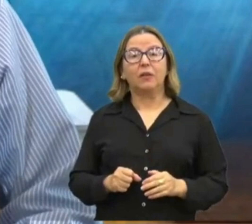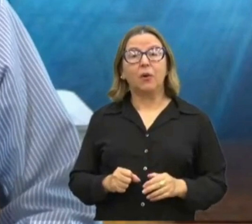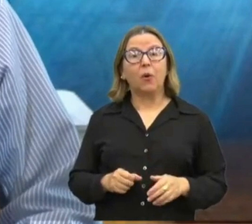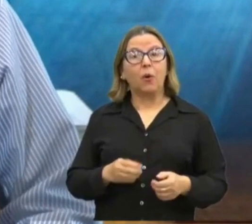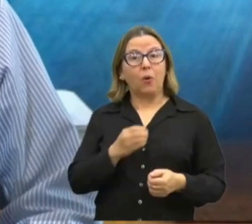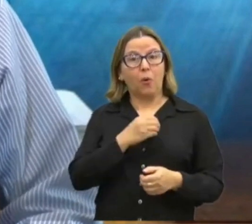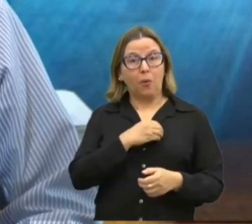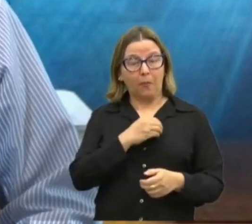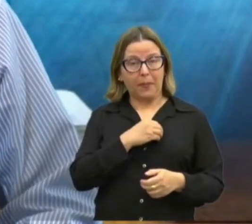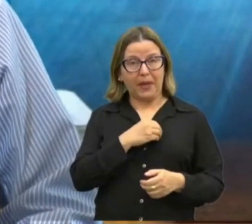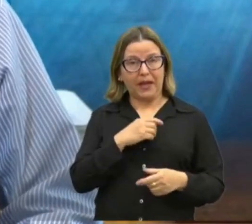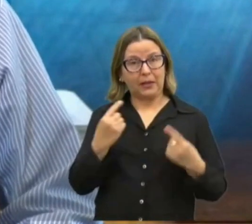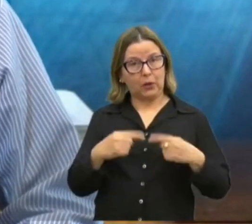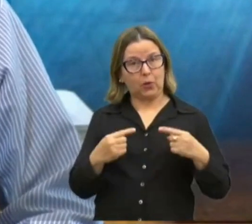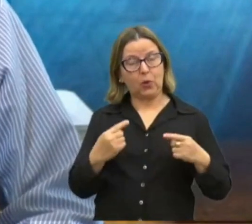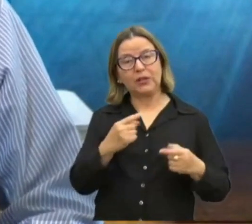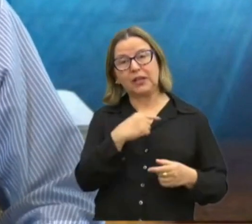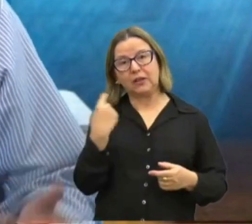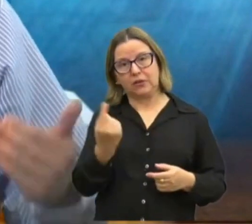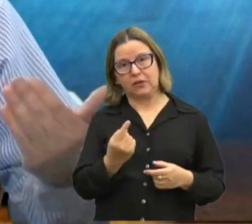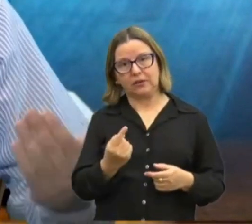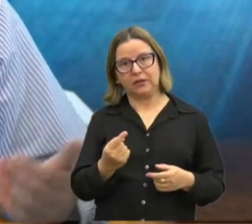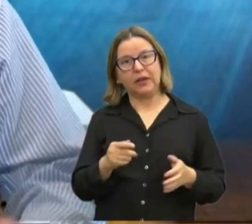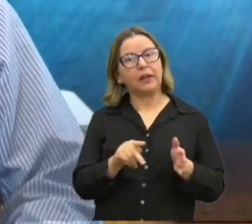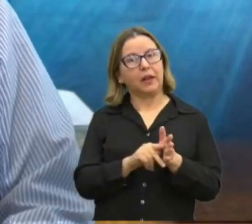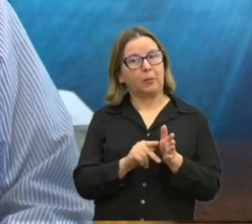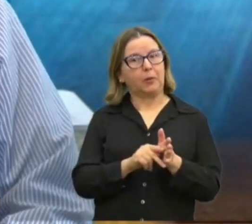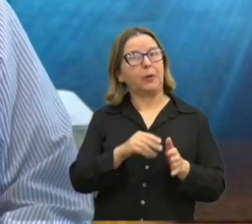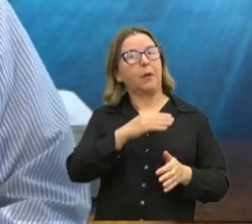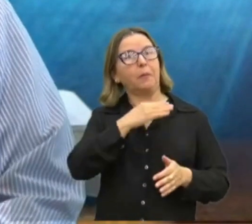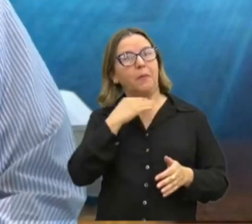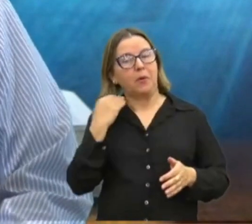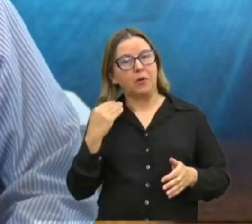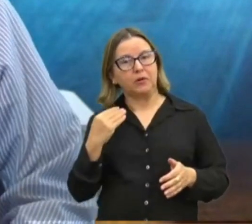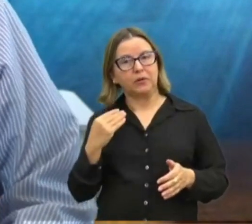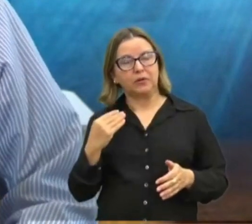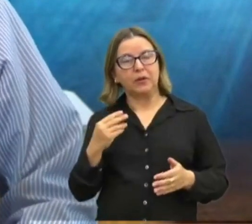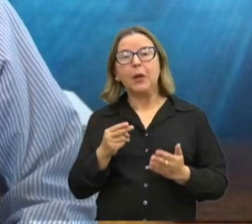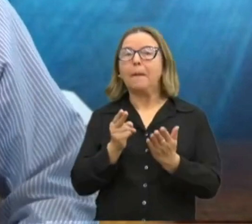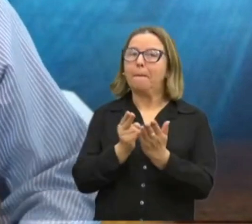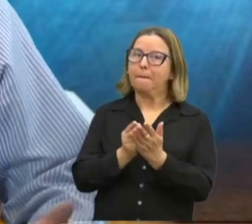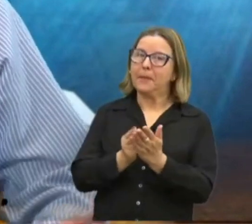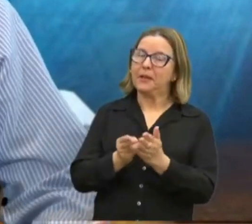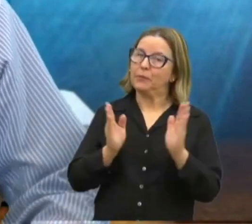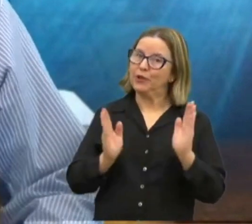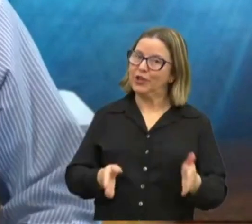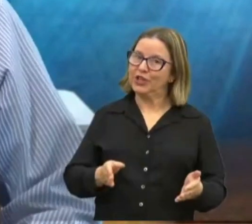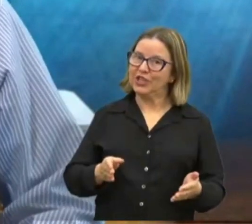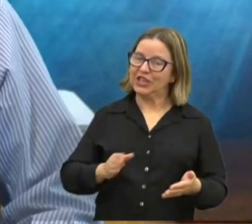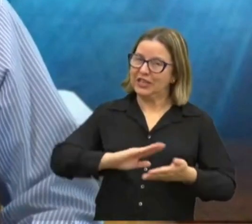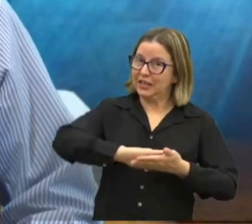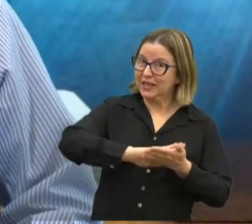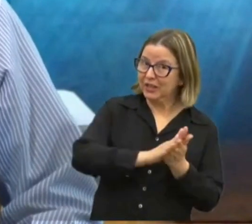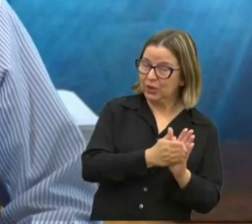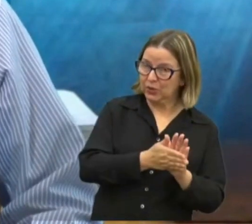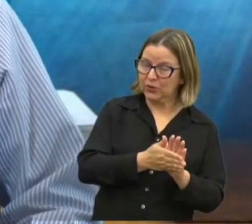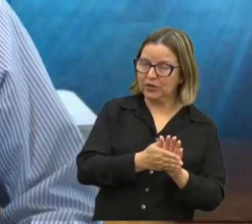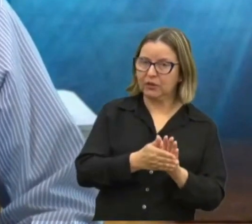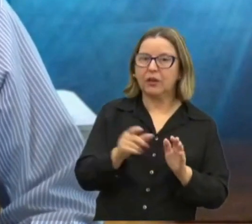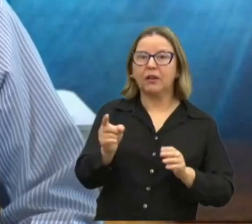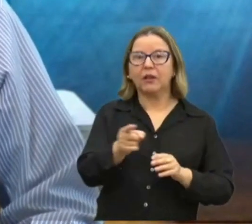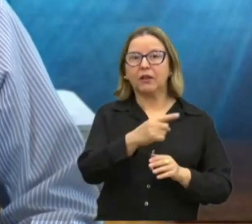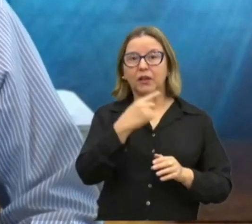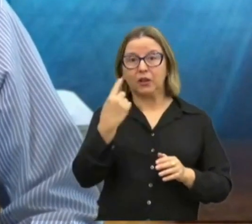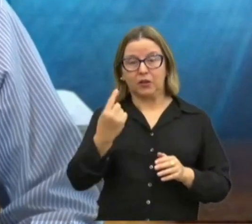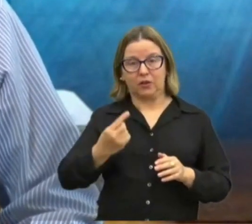é contra nós e a própria morte, apesar de ter sido derrotada por Cristo, nós ainda enfrentaremos ela, a